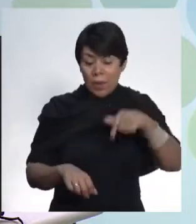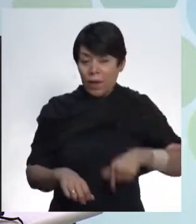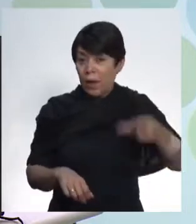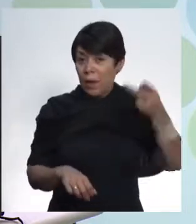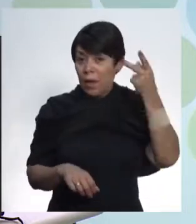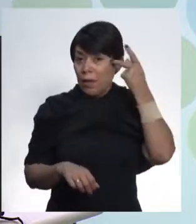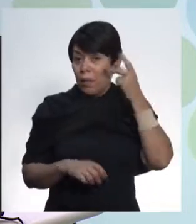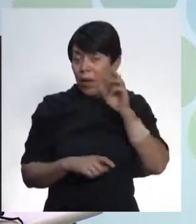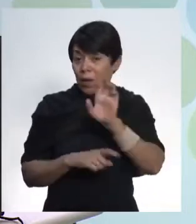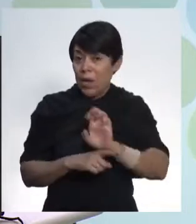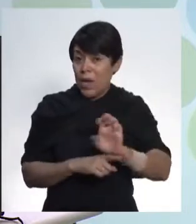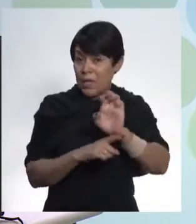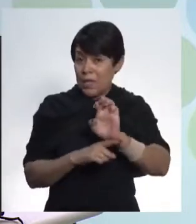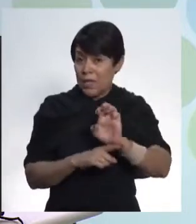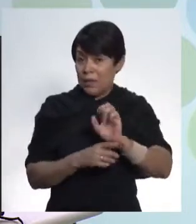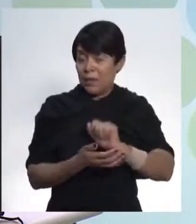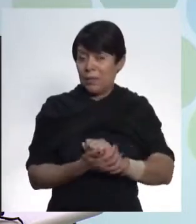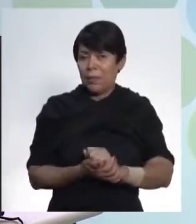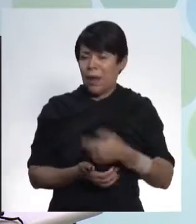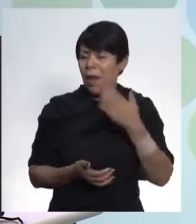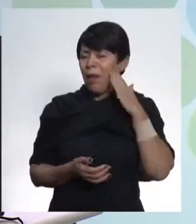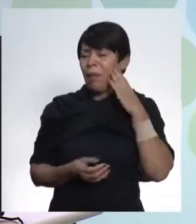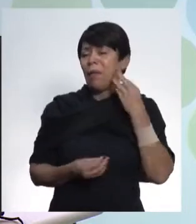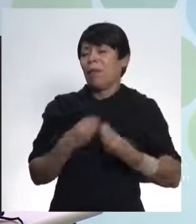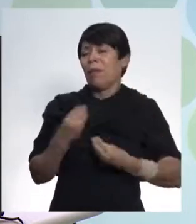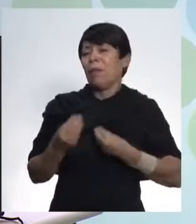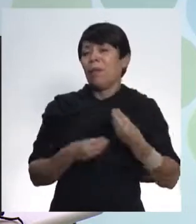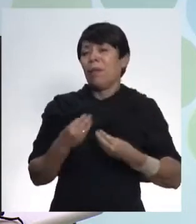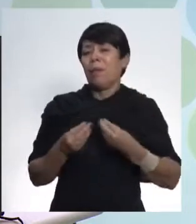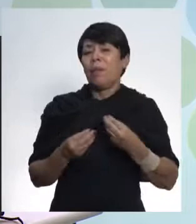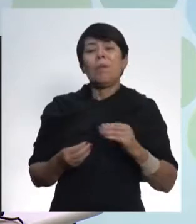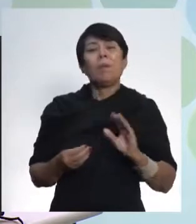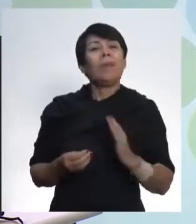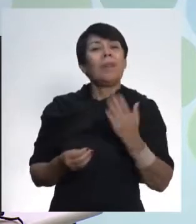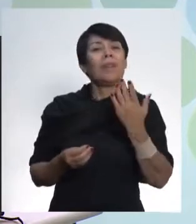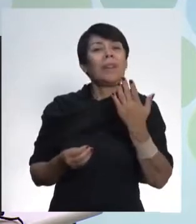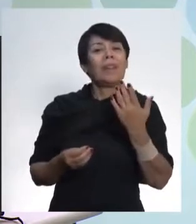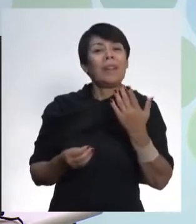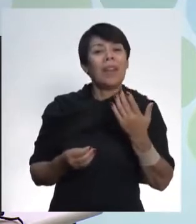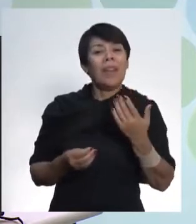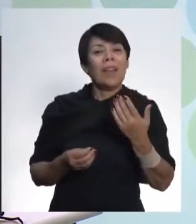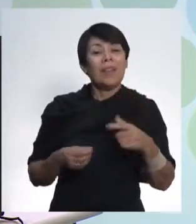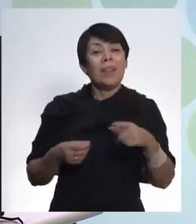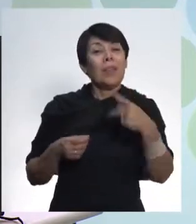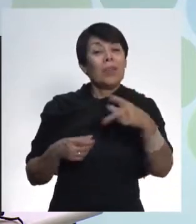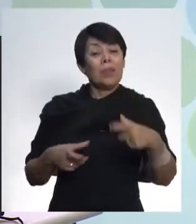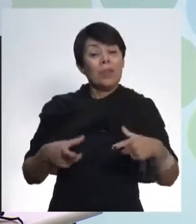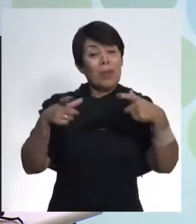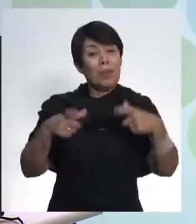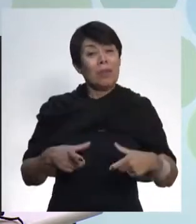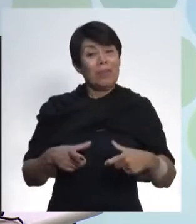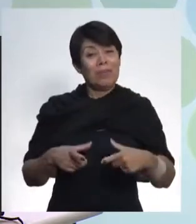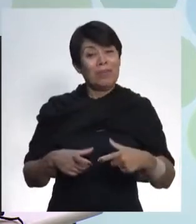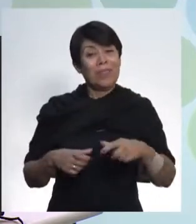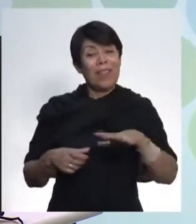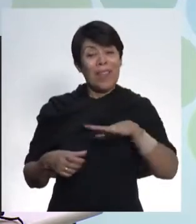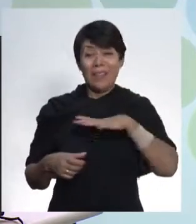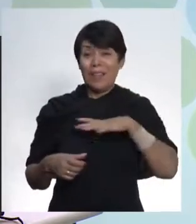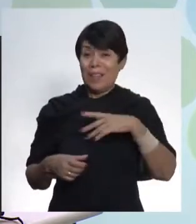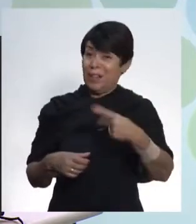né, para entender um pouquinho mais as particularidades a partir, né, do seu lugar de vivência, né, como que